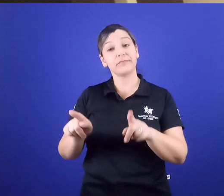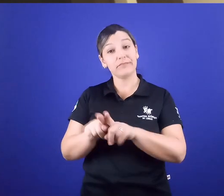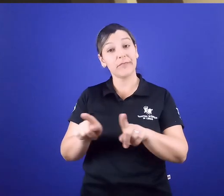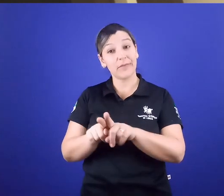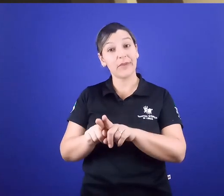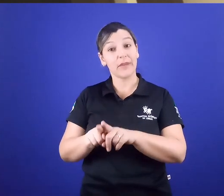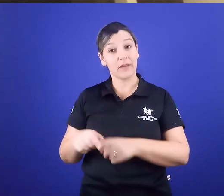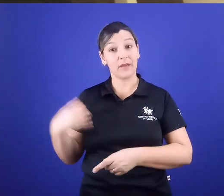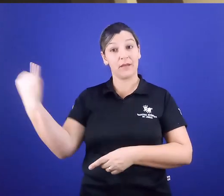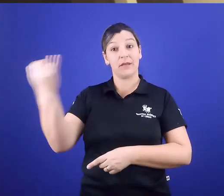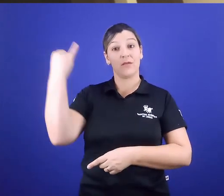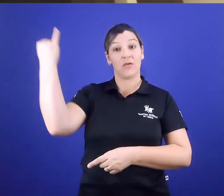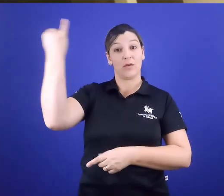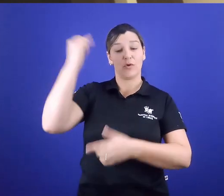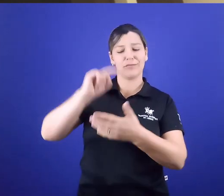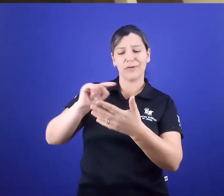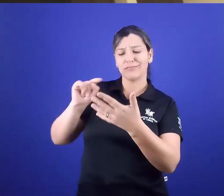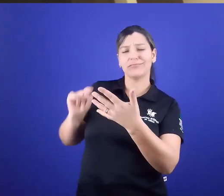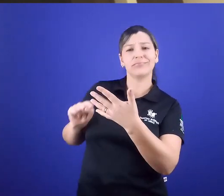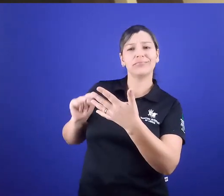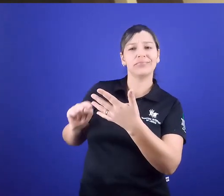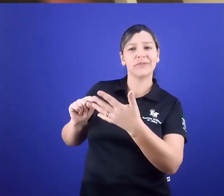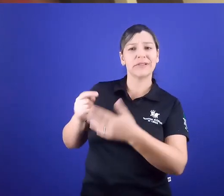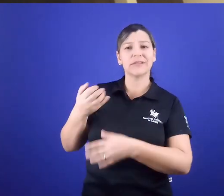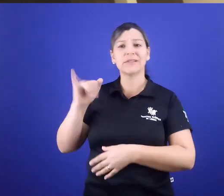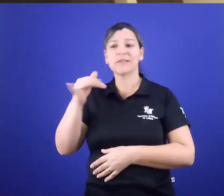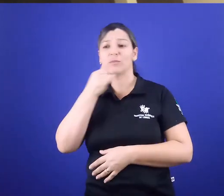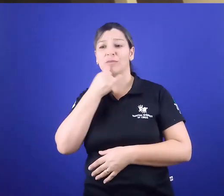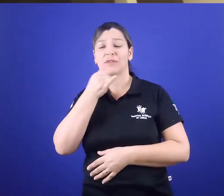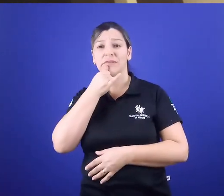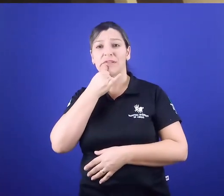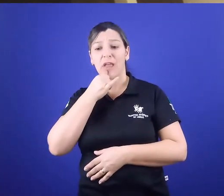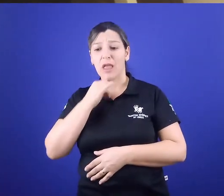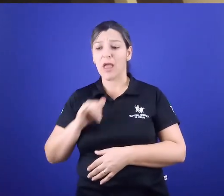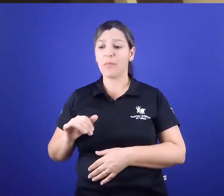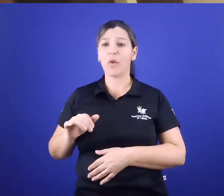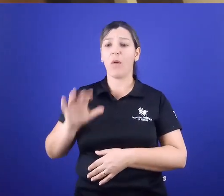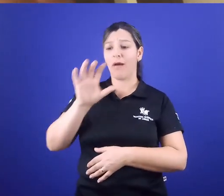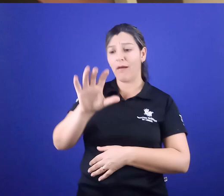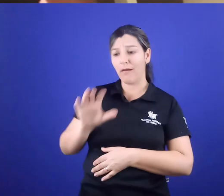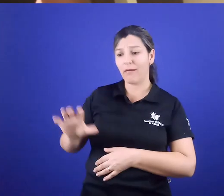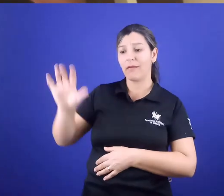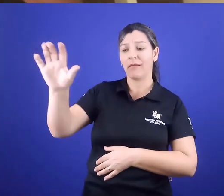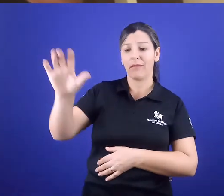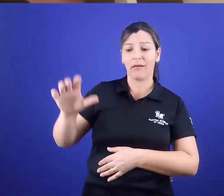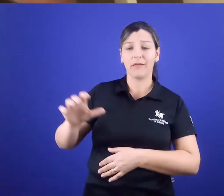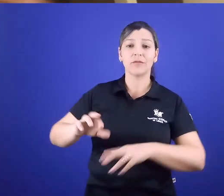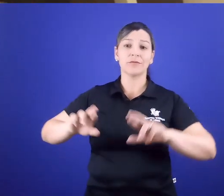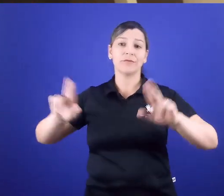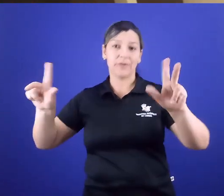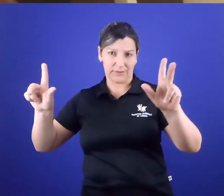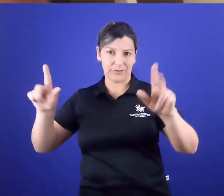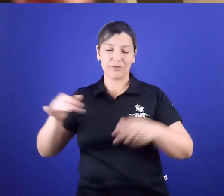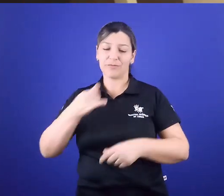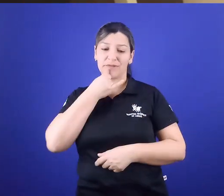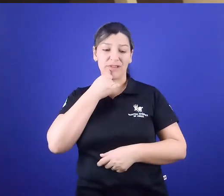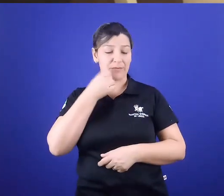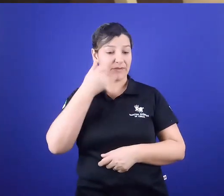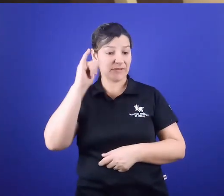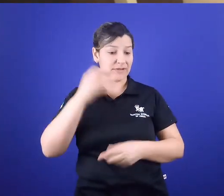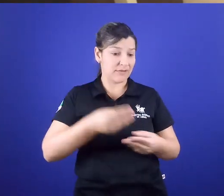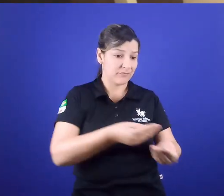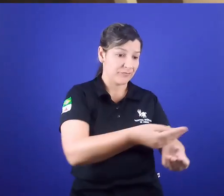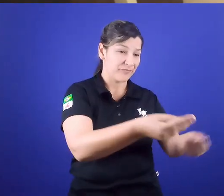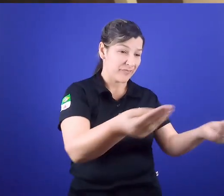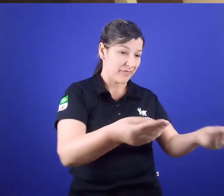por exemplo, diferenças regionais. Vamos supor que a gente vai fazer um casamento no campo. Eu não devo